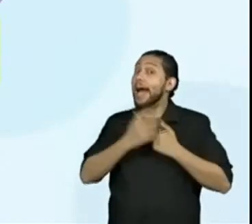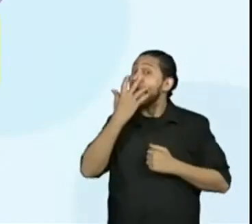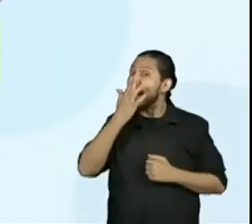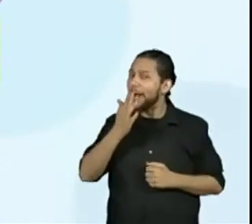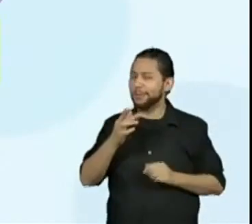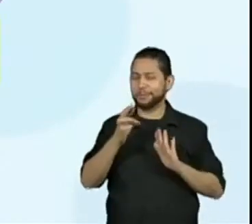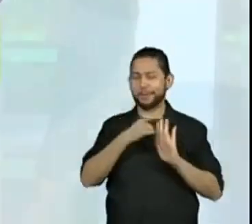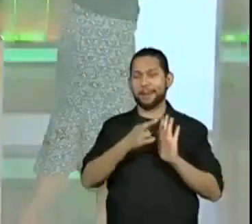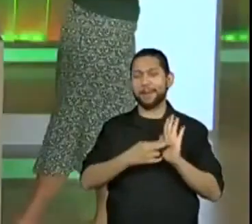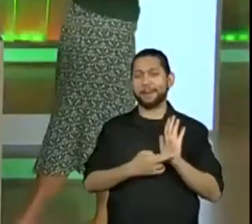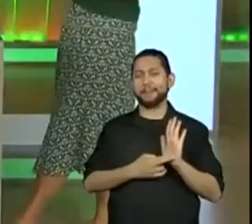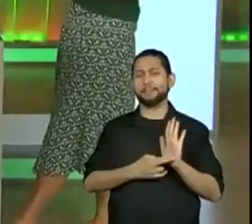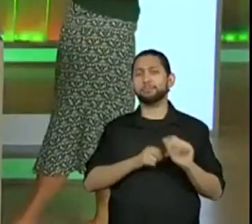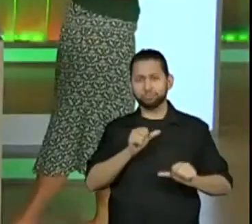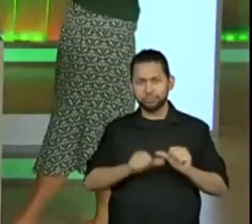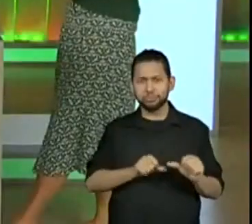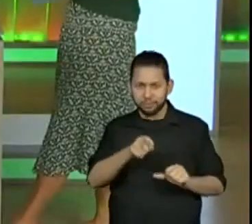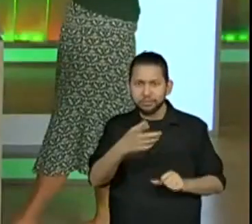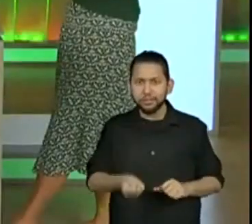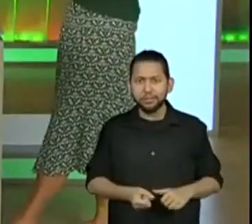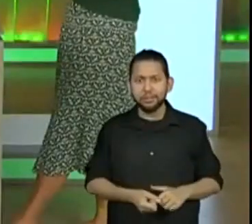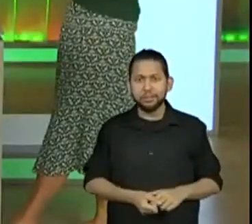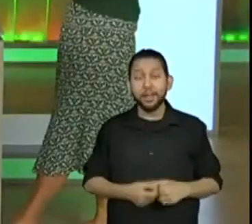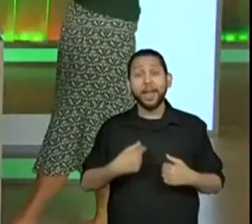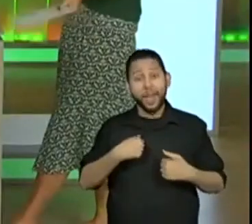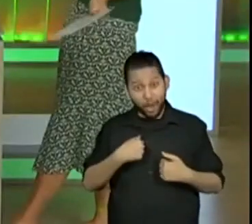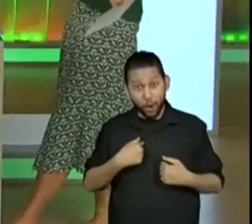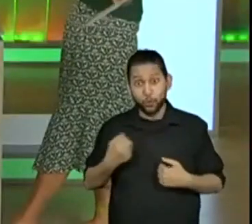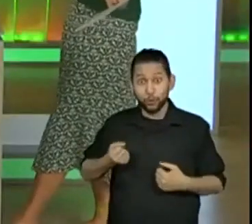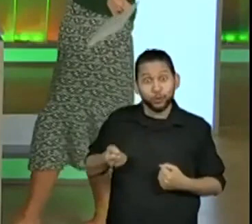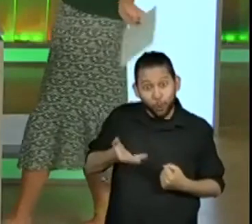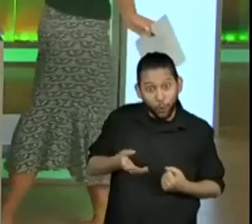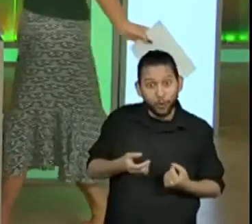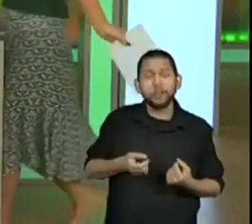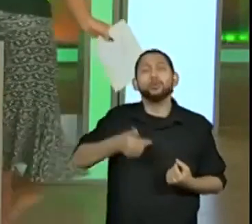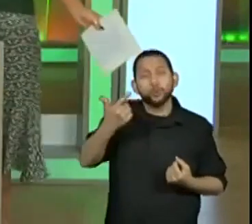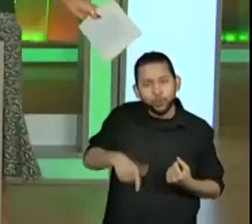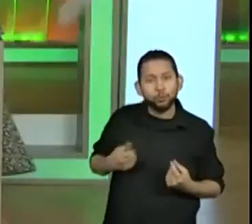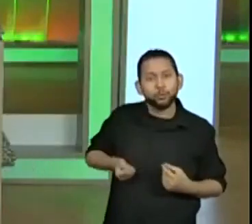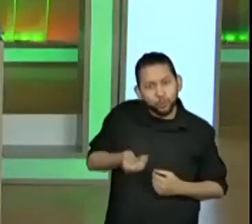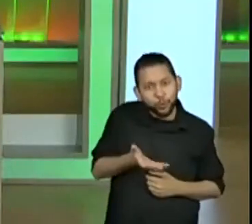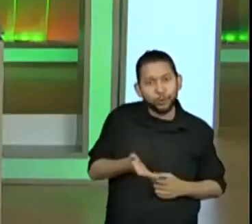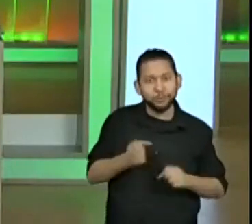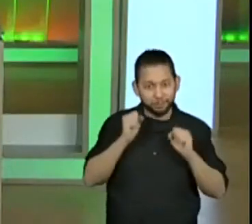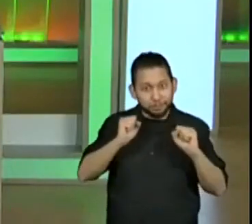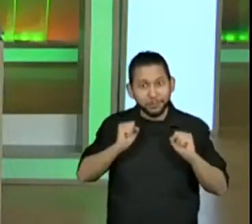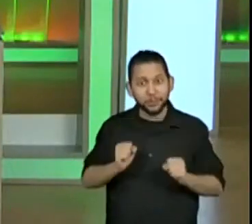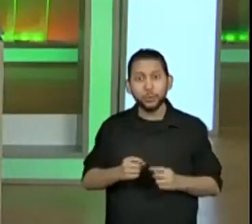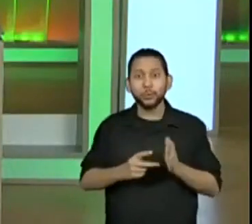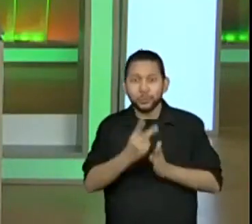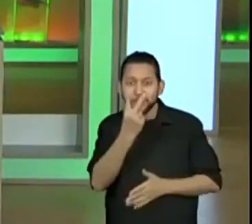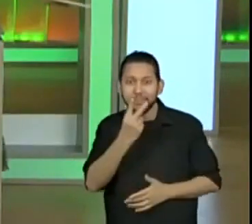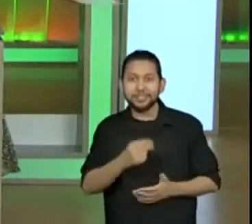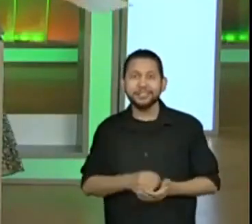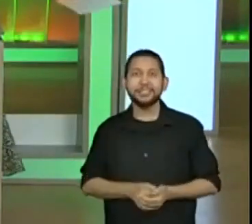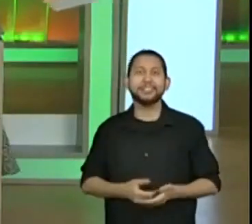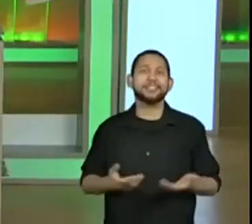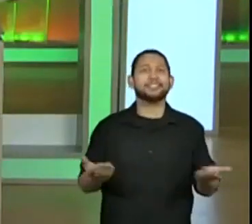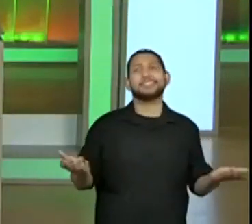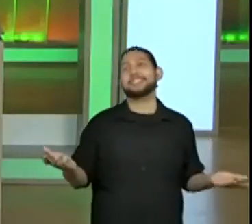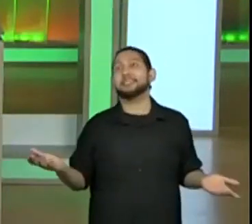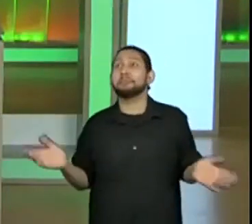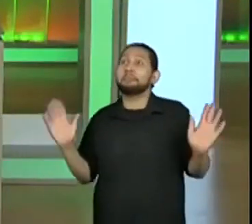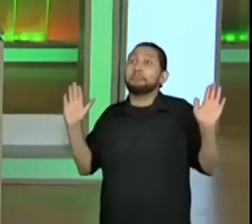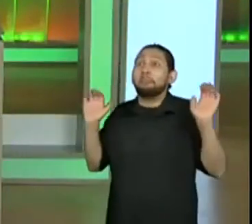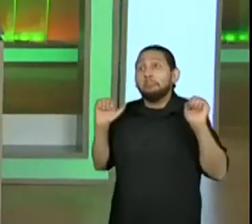agora e eu jogar duas vezes seguida, não? Quem fez o jogo? A professora Regiane é tão boazinha que ela deixaria, olha